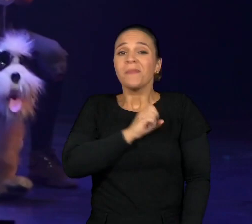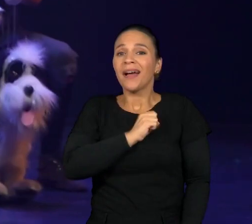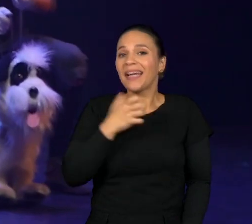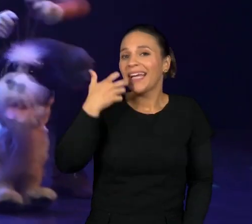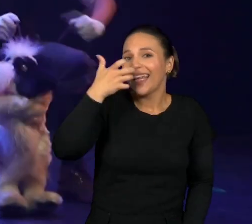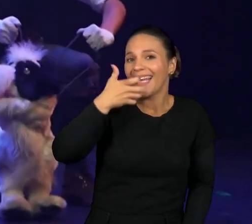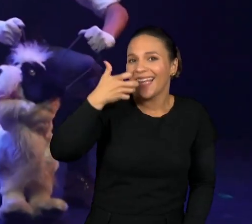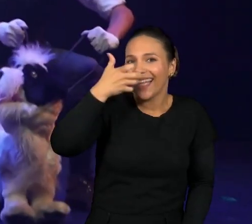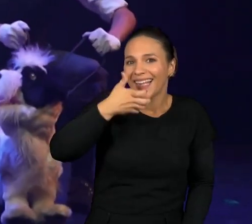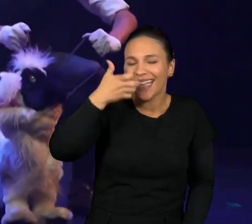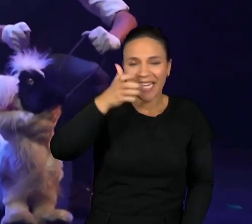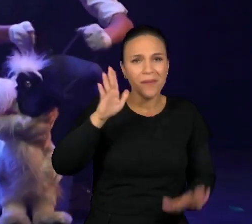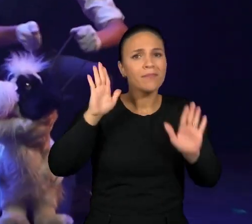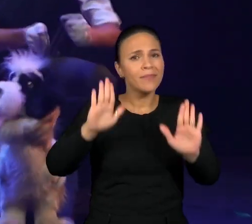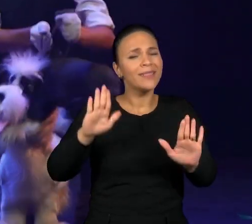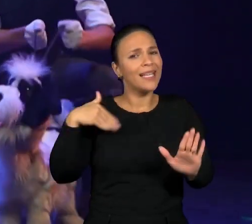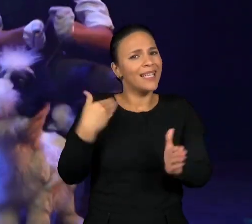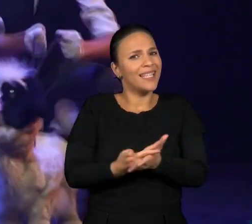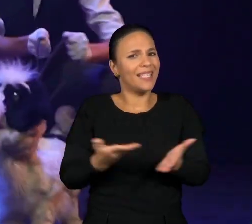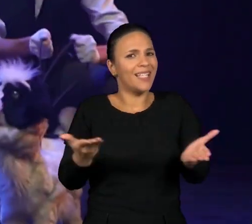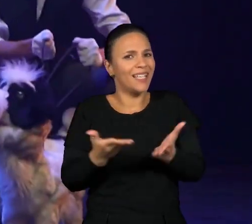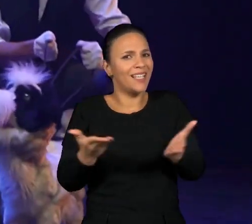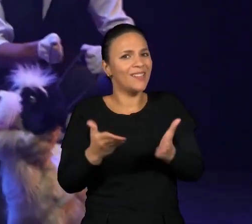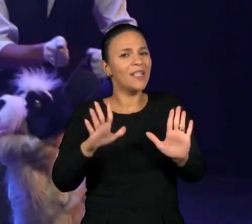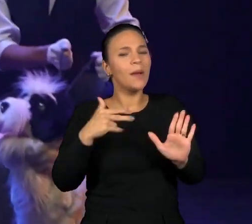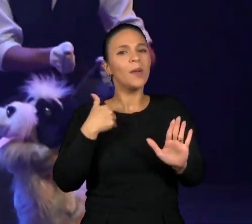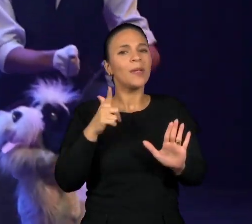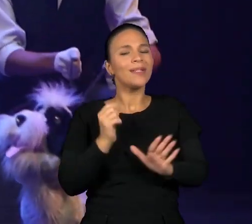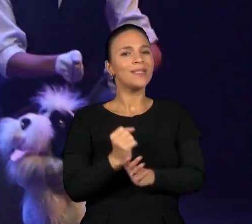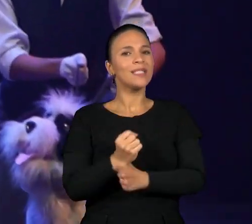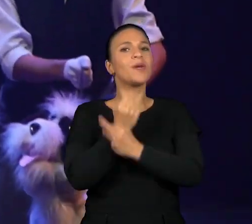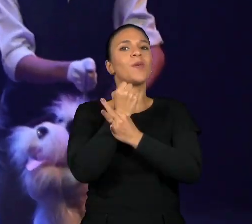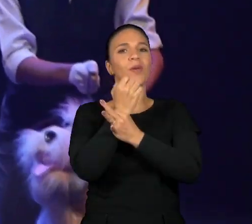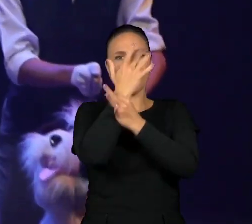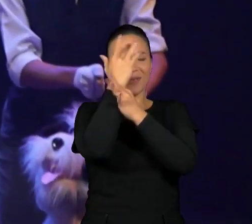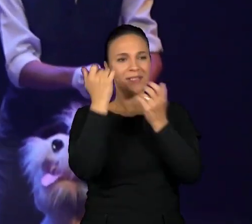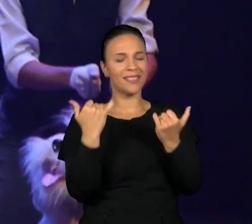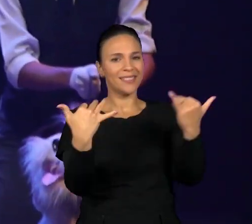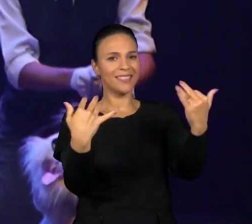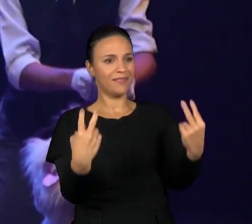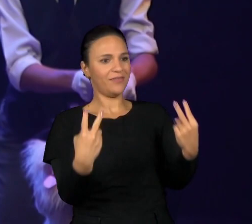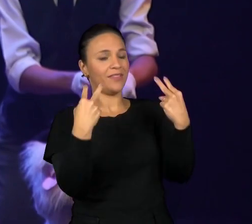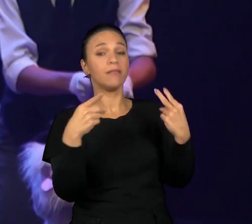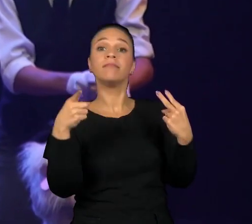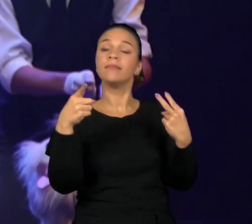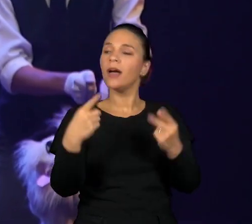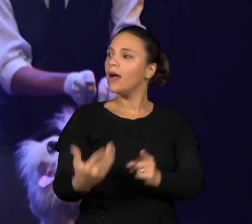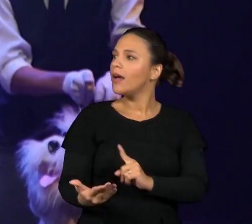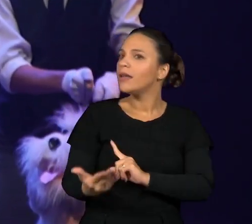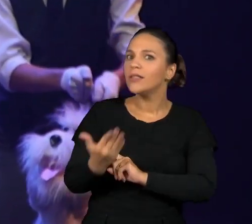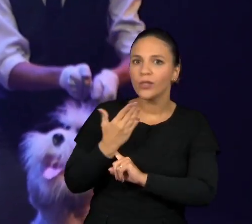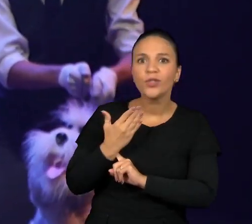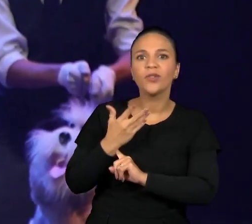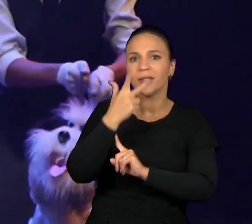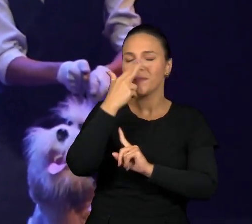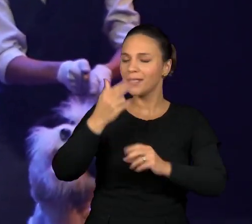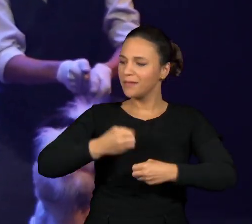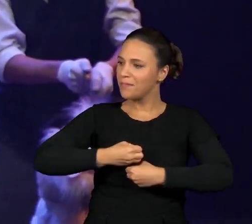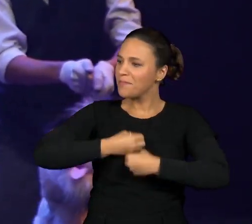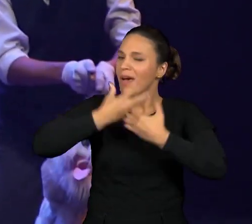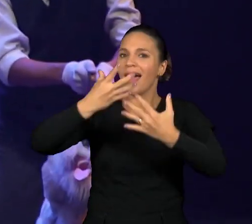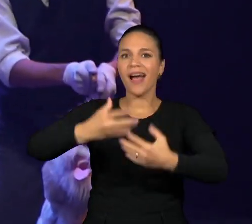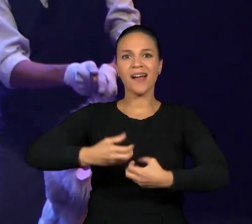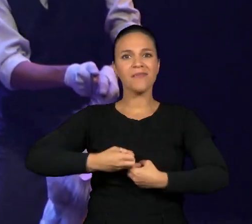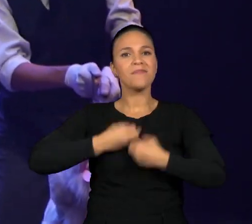mas eu tinha ainda tenho um pouco insegurança para cantar para as pessoas, então o musical tá me ajudando muito a soltar esse lado meu, soltar